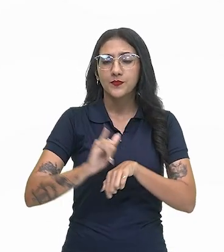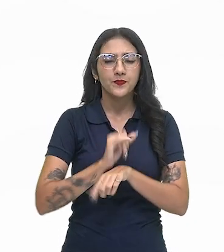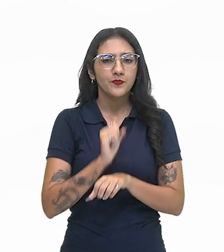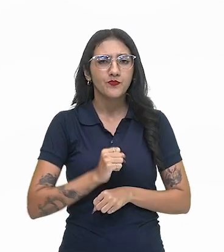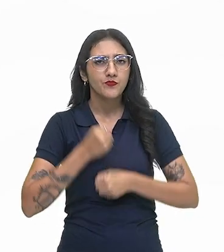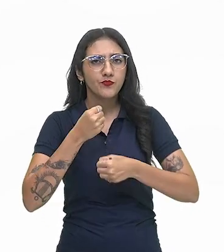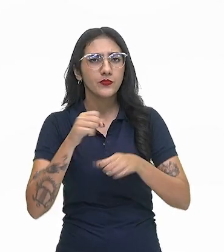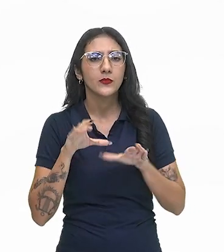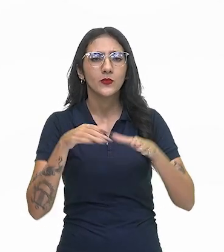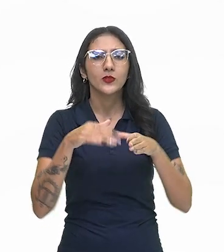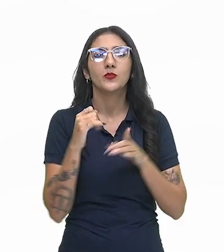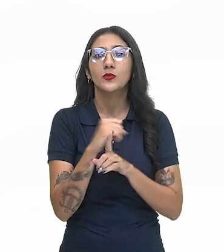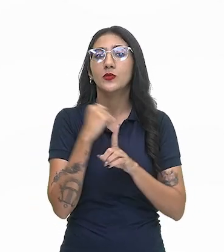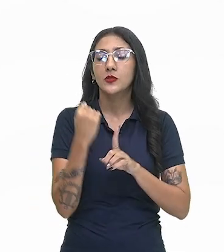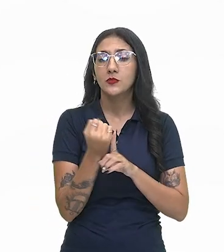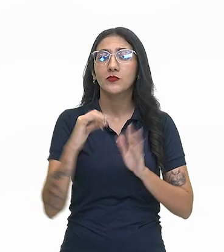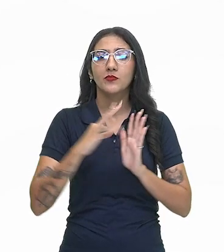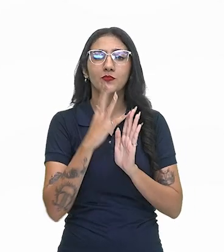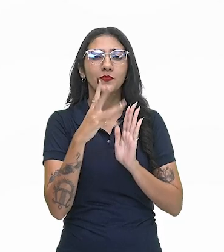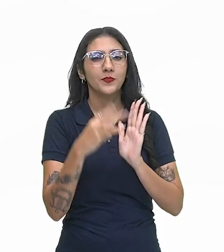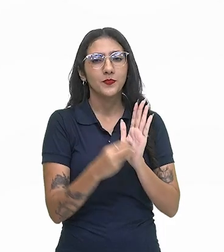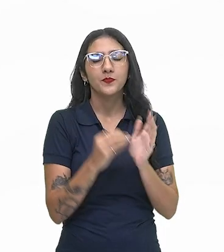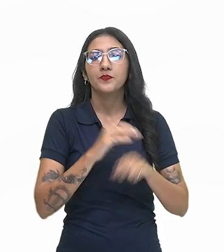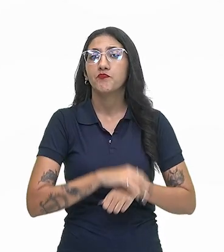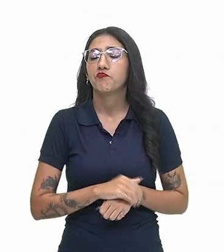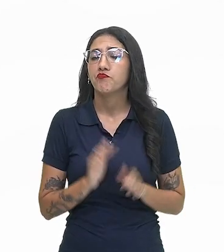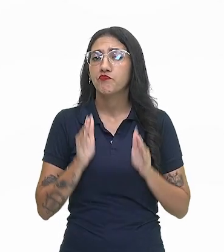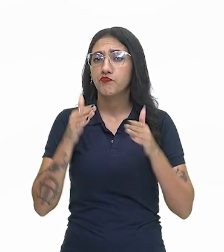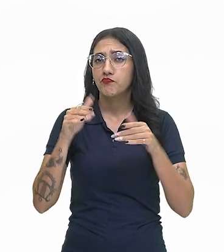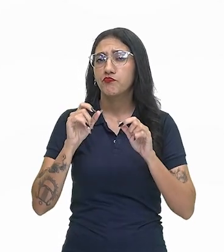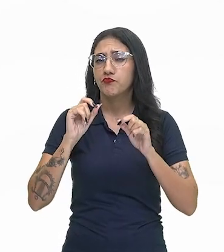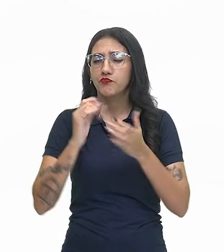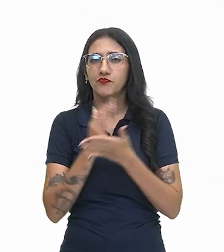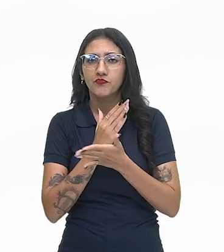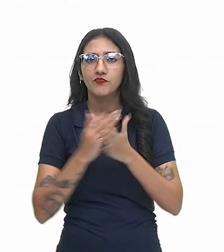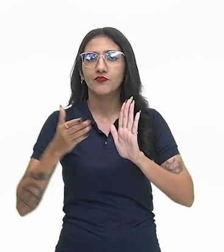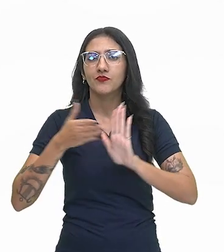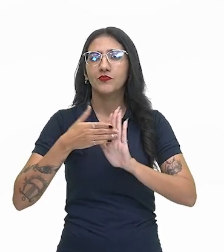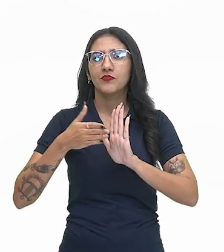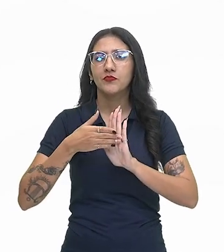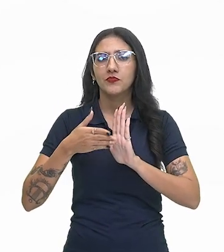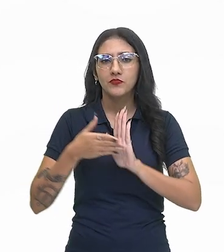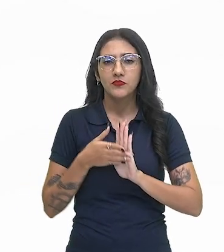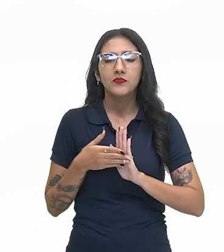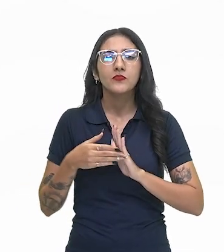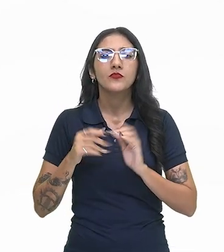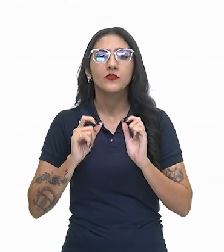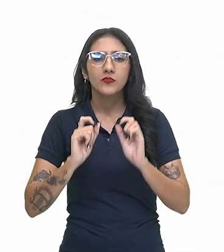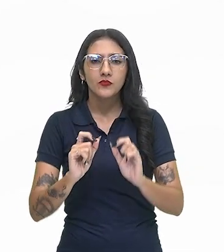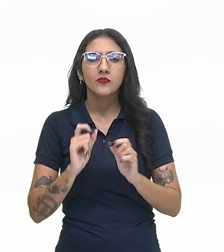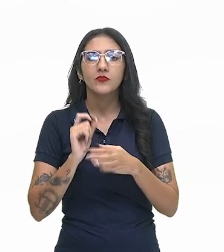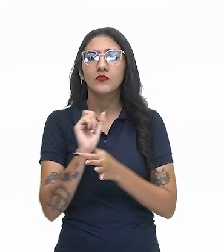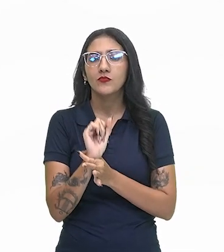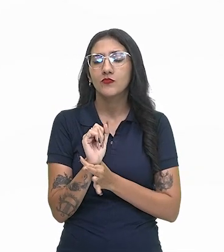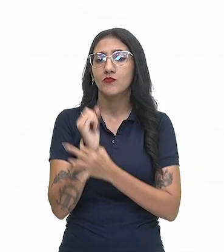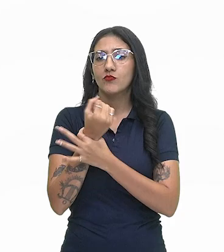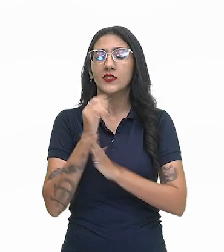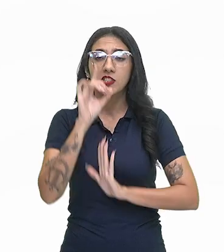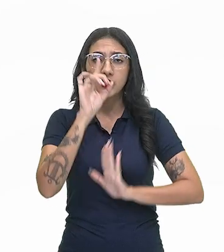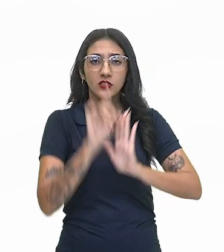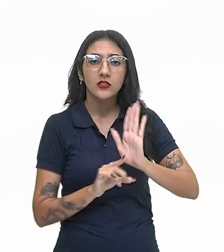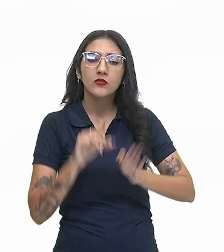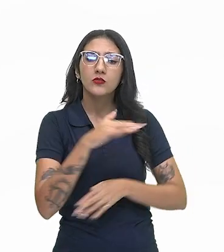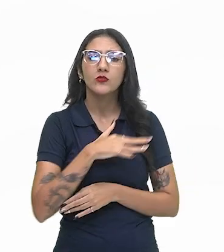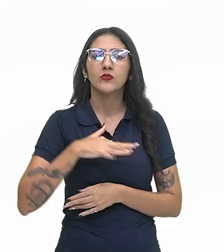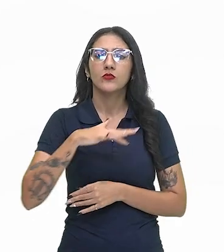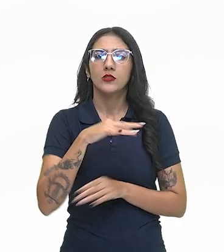dos movimentos sociais amazônicos, com destaque para as pautas relacionadas à defesa dos direitos